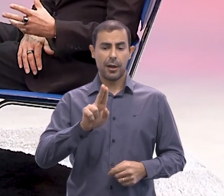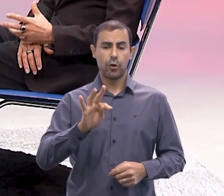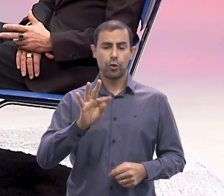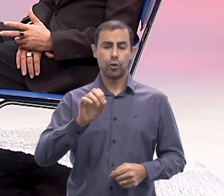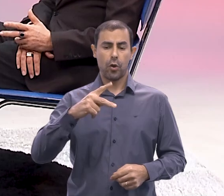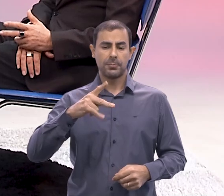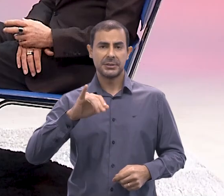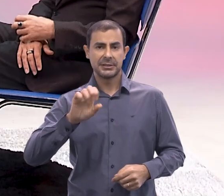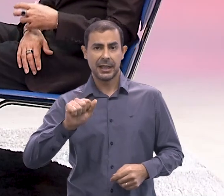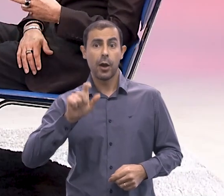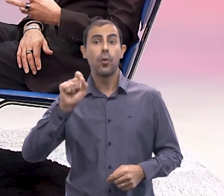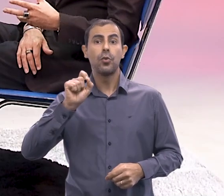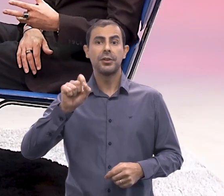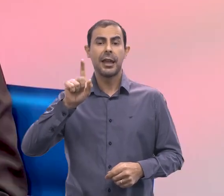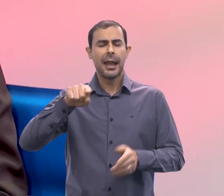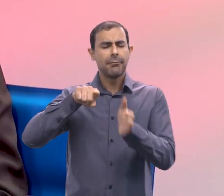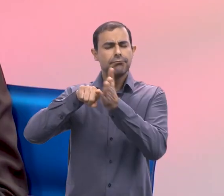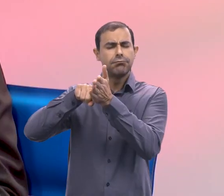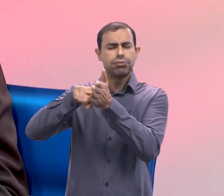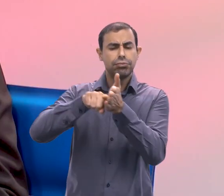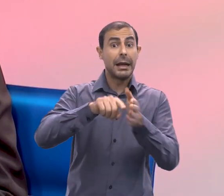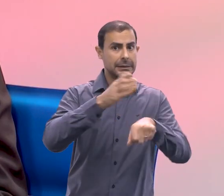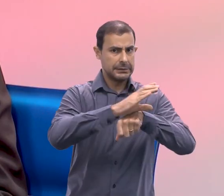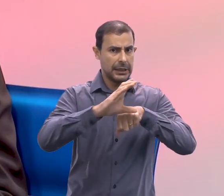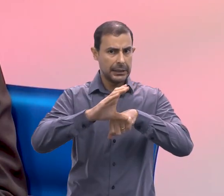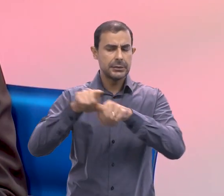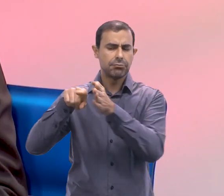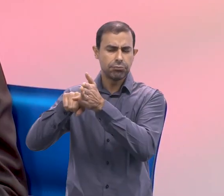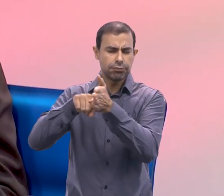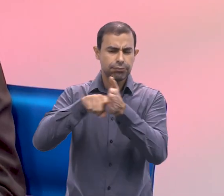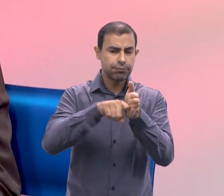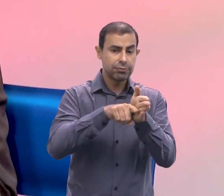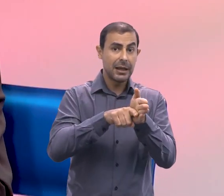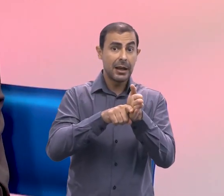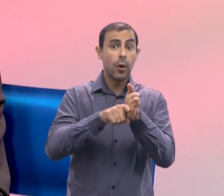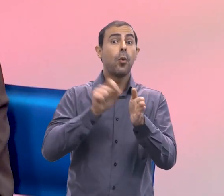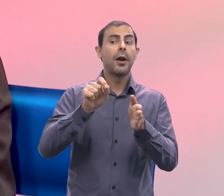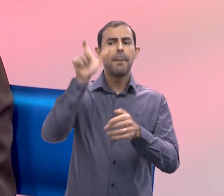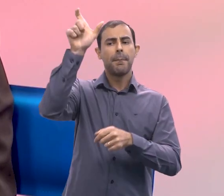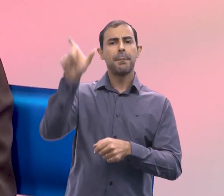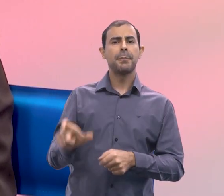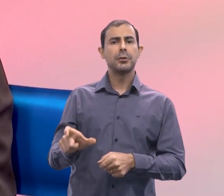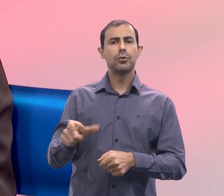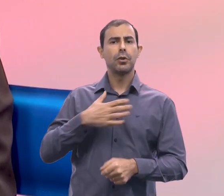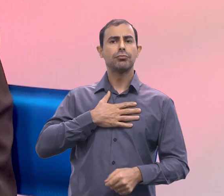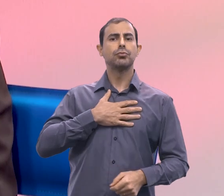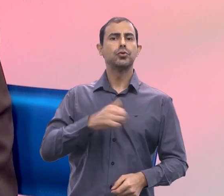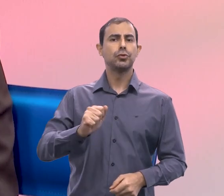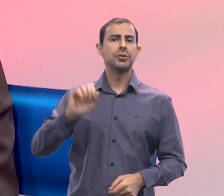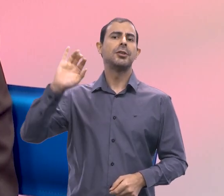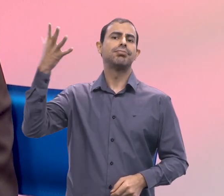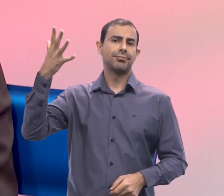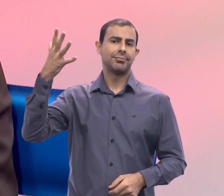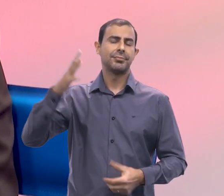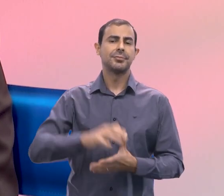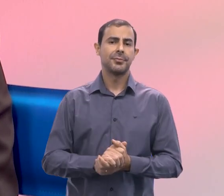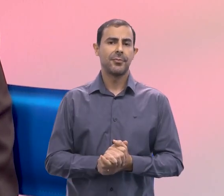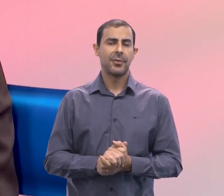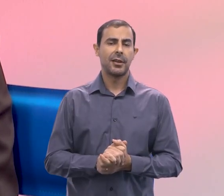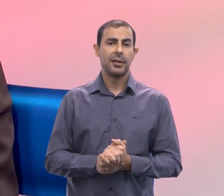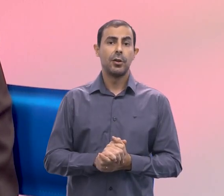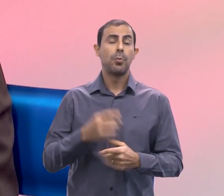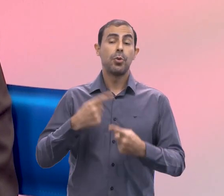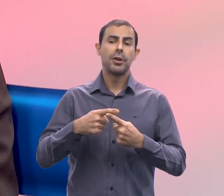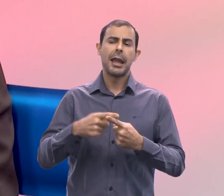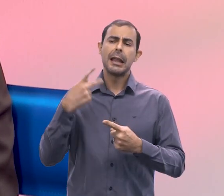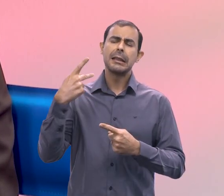método científico de investigação retrospectiva do sujeito que cometeu o suicídio. Ou seja, nós vamos estudar